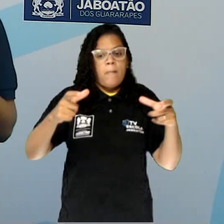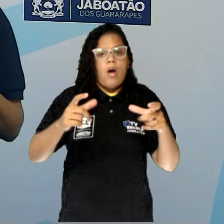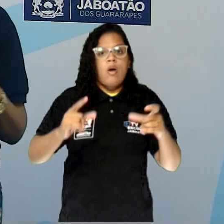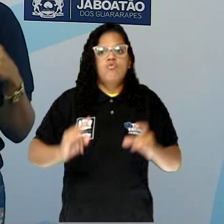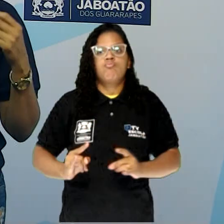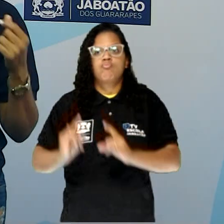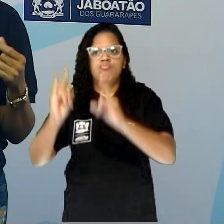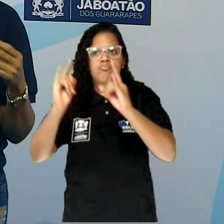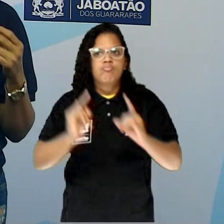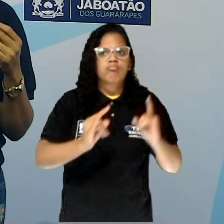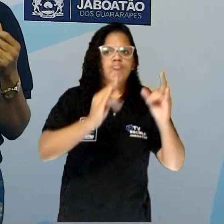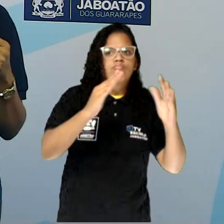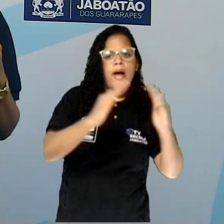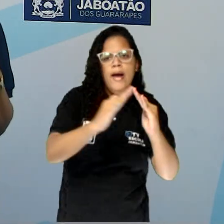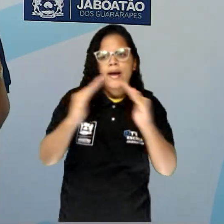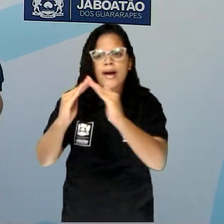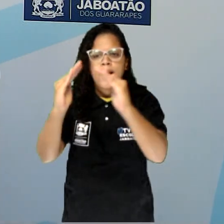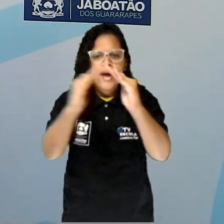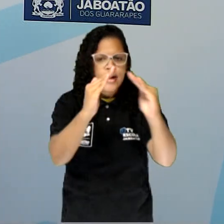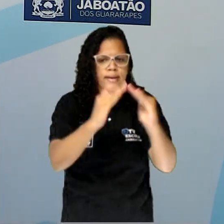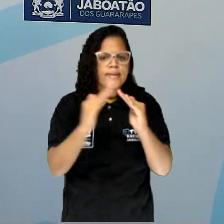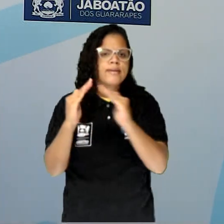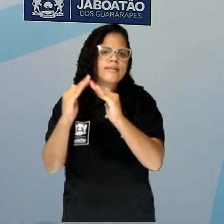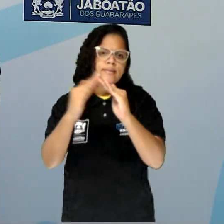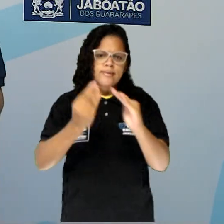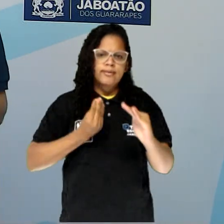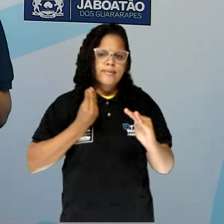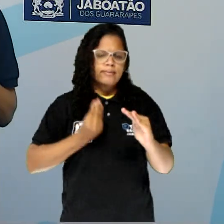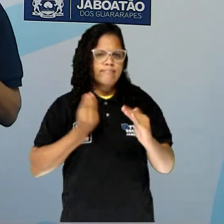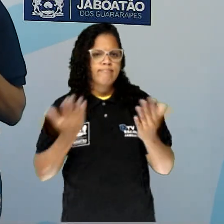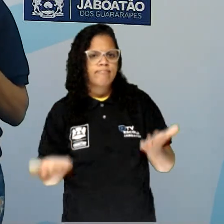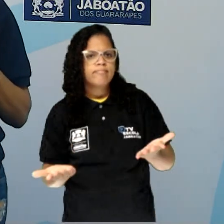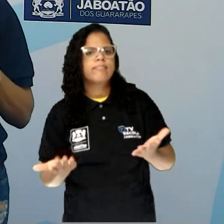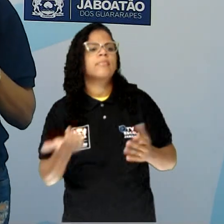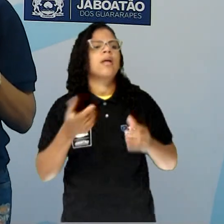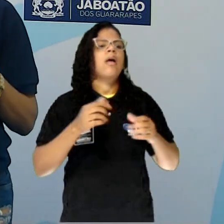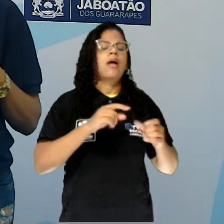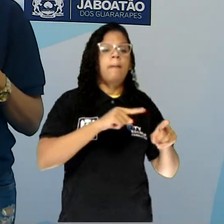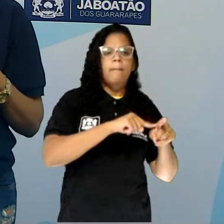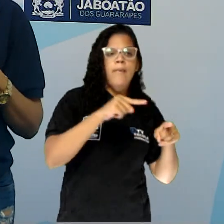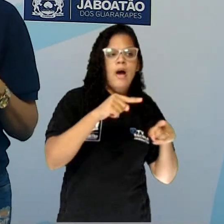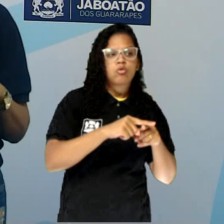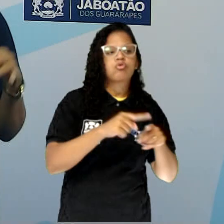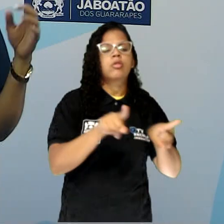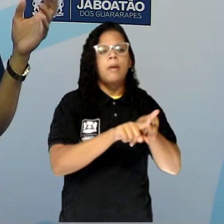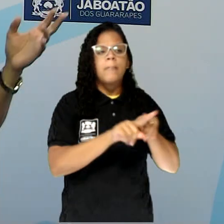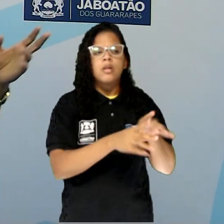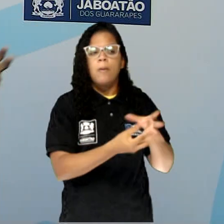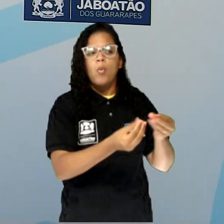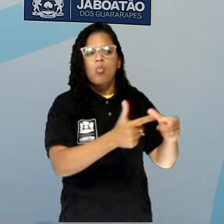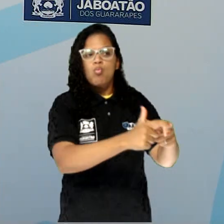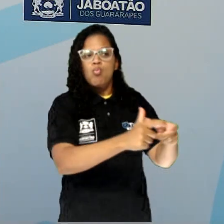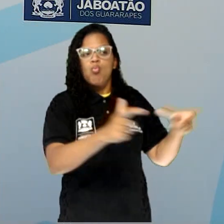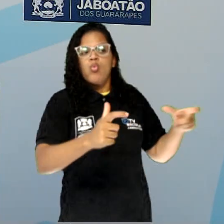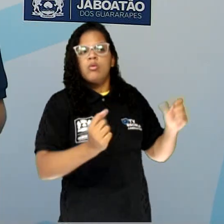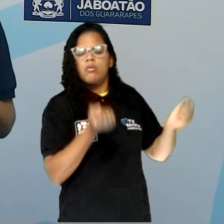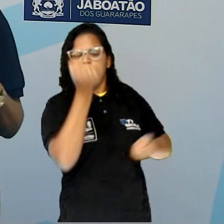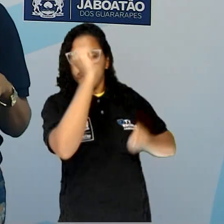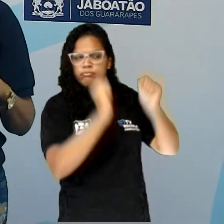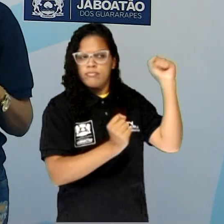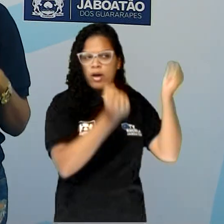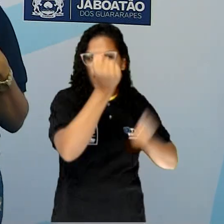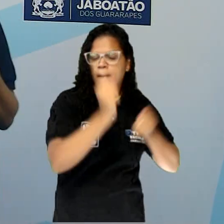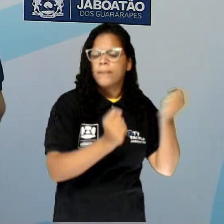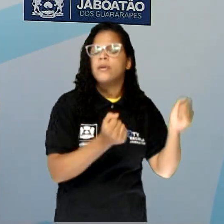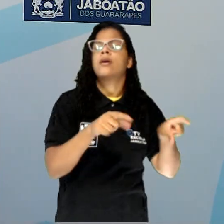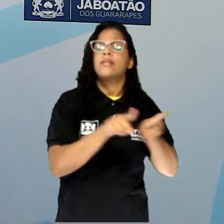aqueles que têm muito mais moradias, bairros industriais, que são aqueles que têm muitas fábricas, e ainda